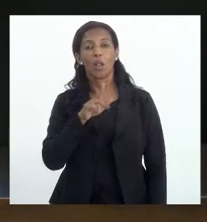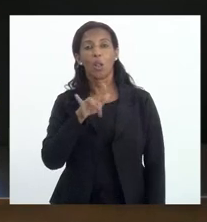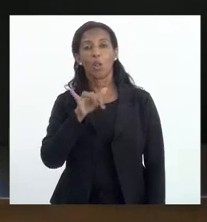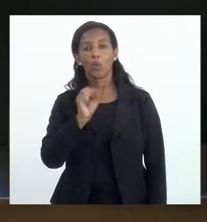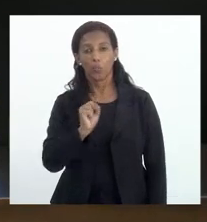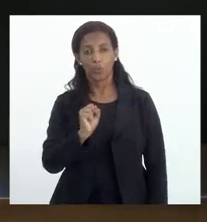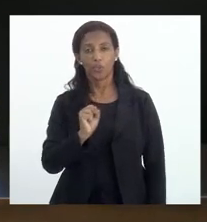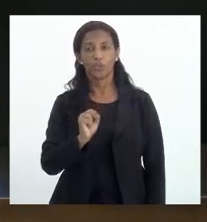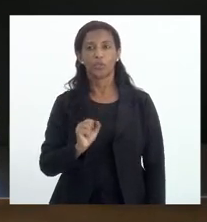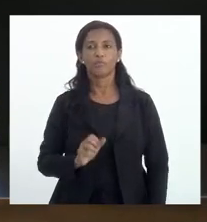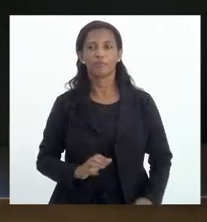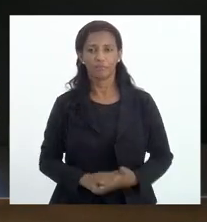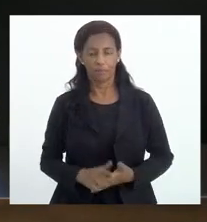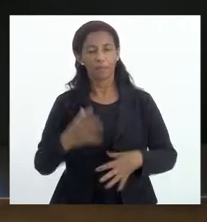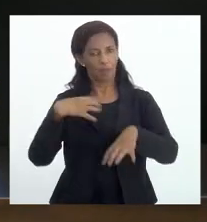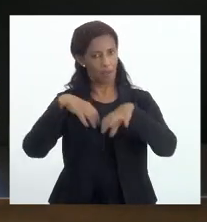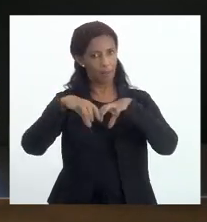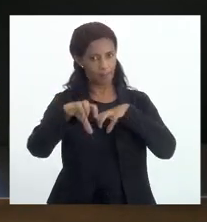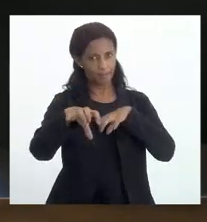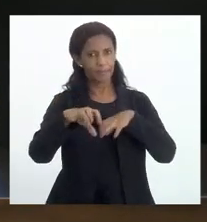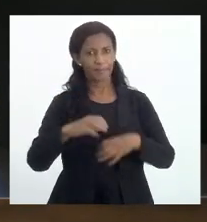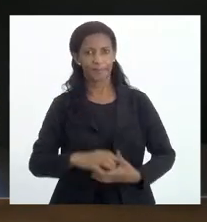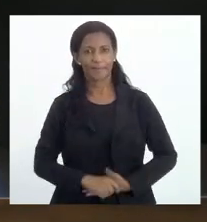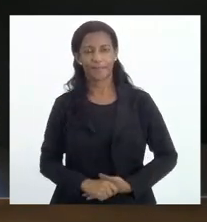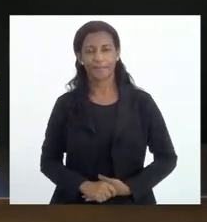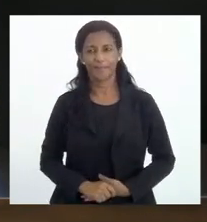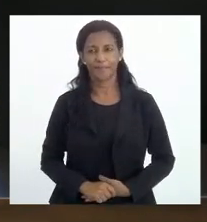também presente remotamente.